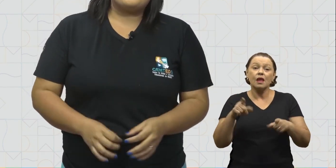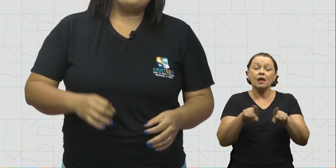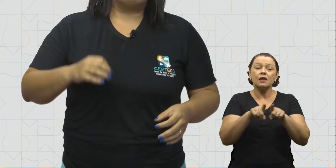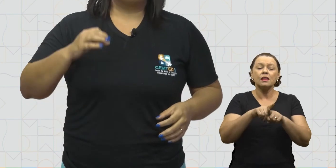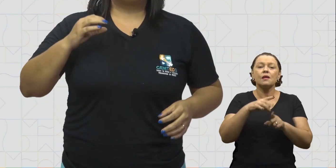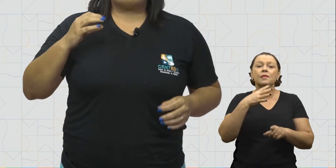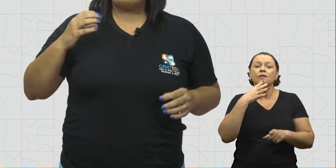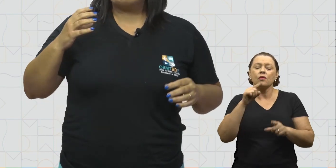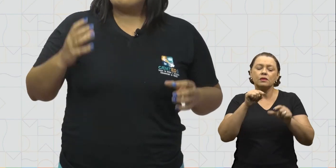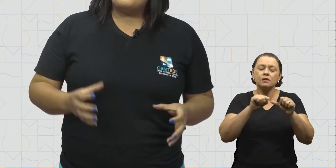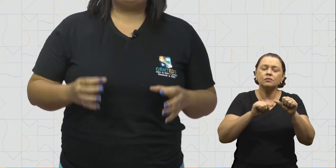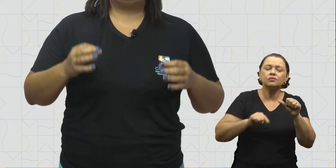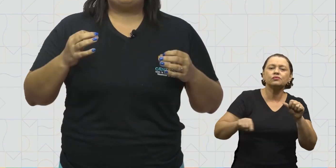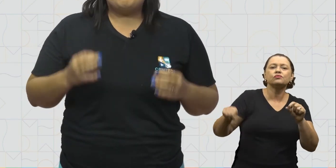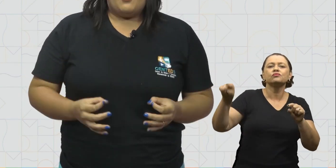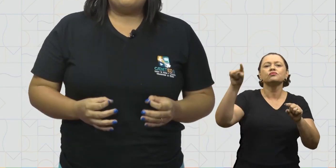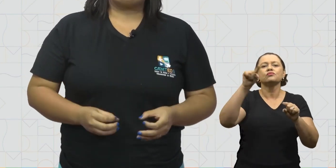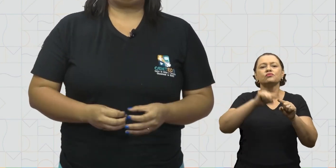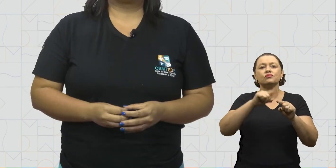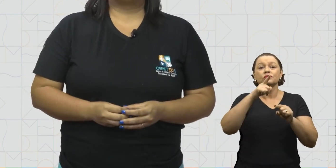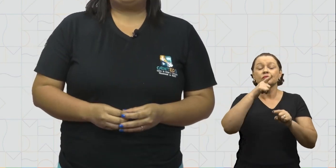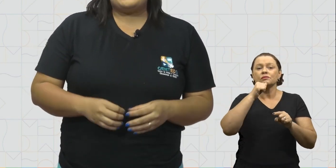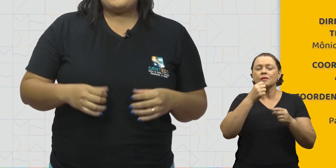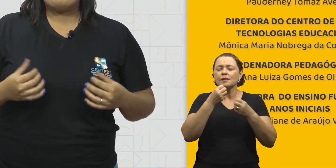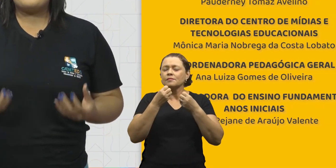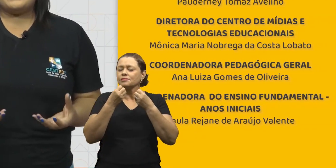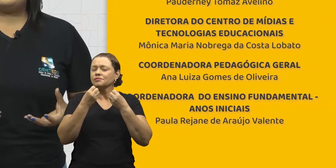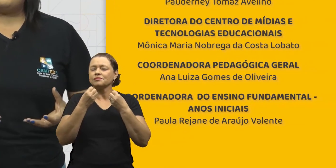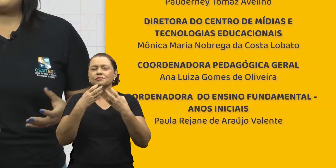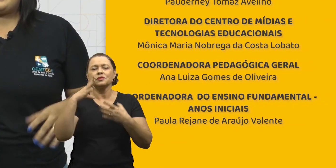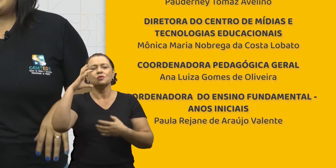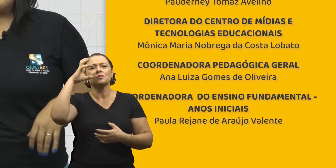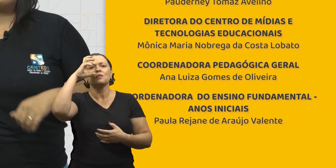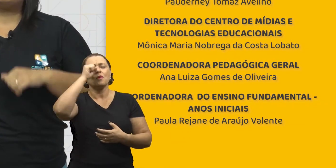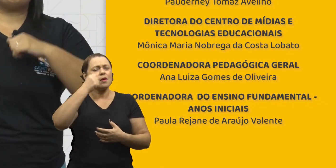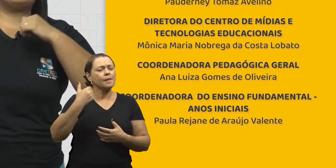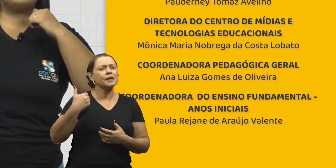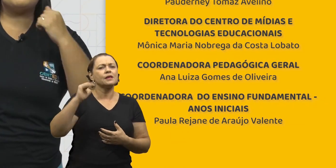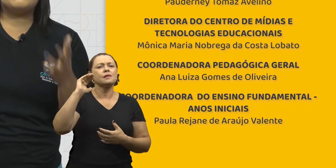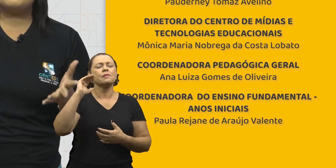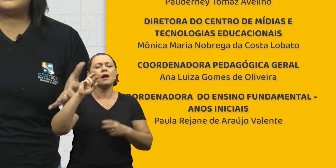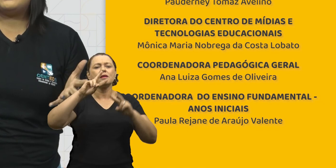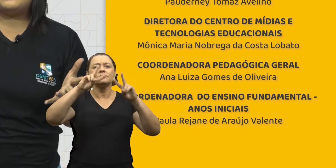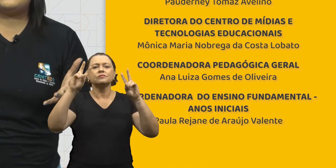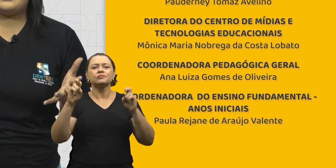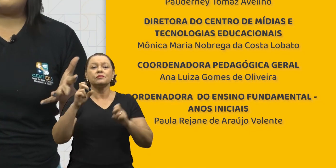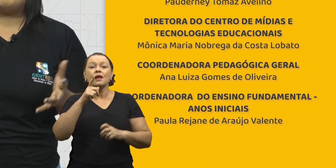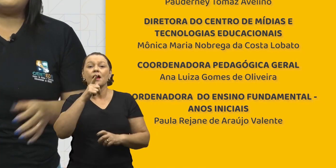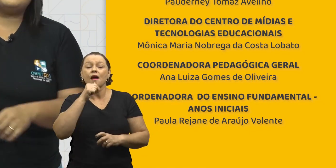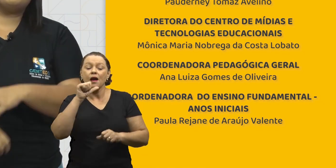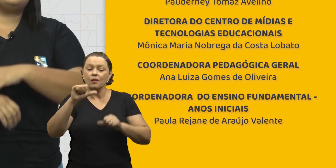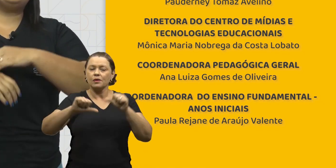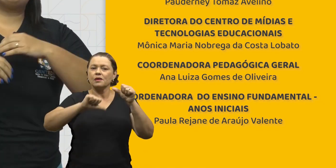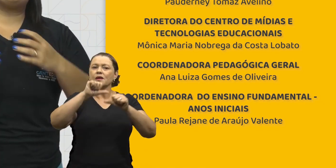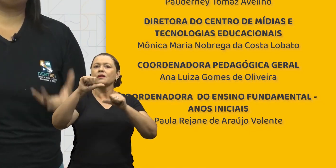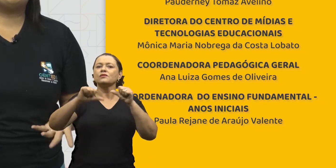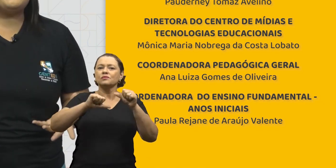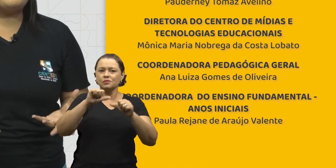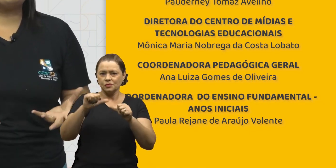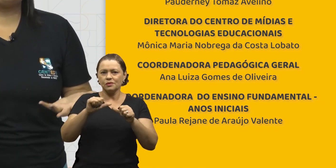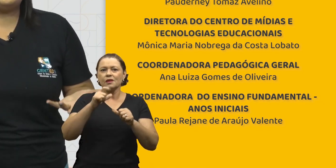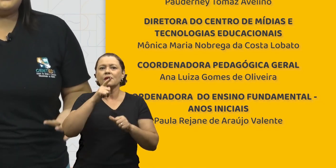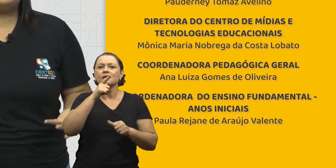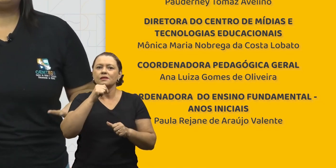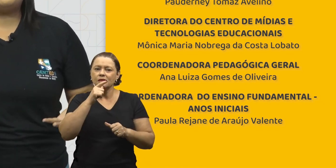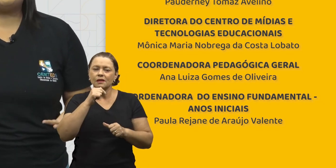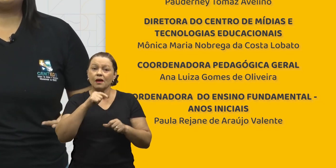água. Foi muito bom aprender mais sobre a água, sobre as suas mudanças de estado físico e também sobre